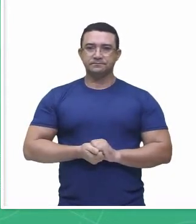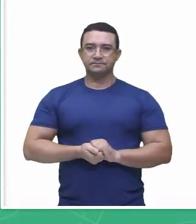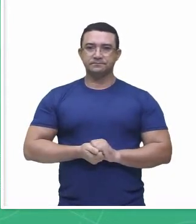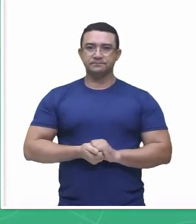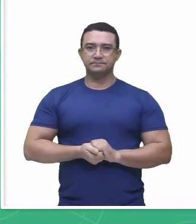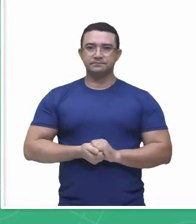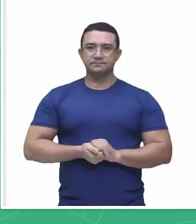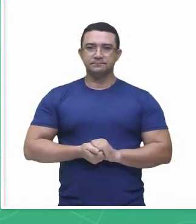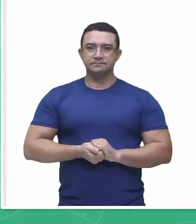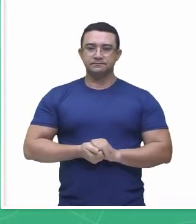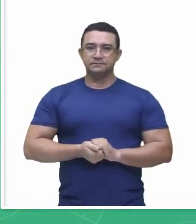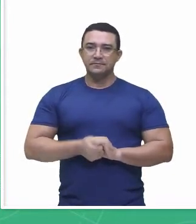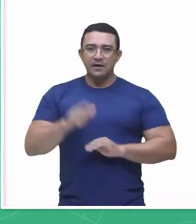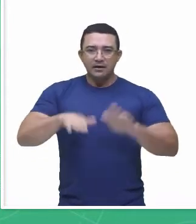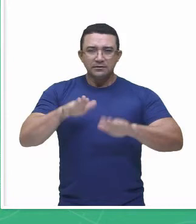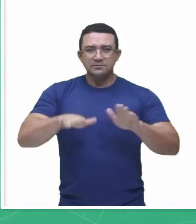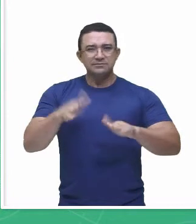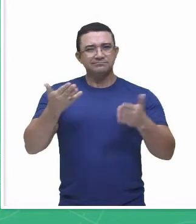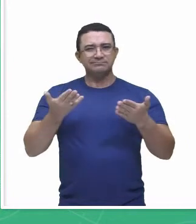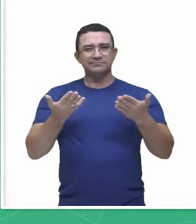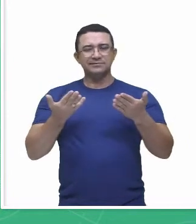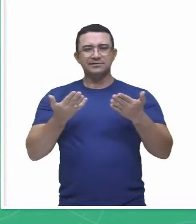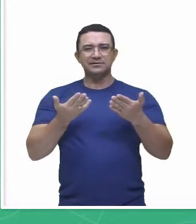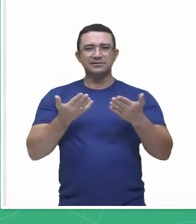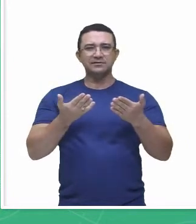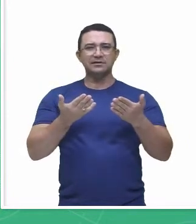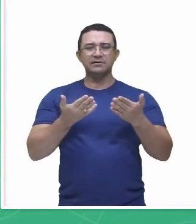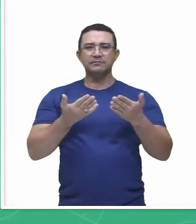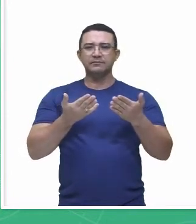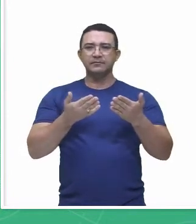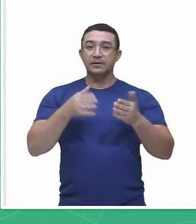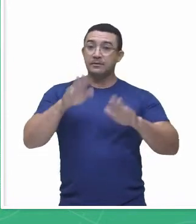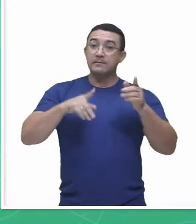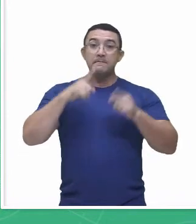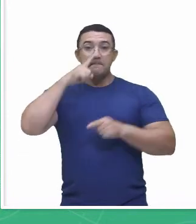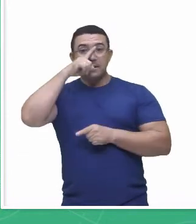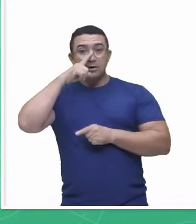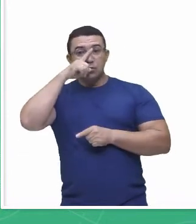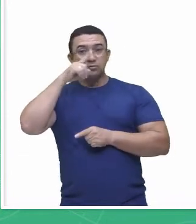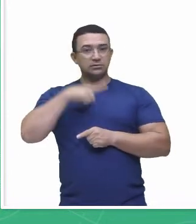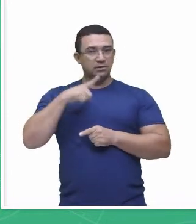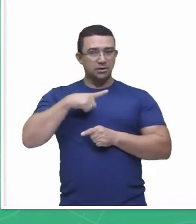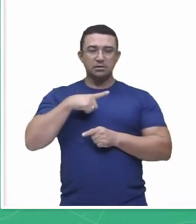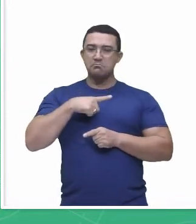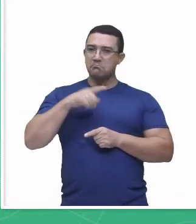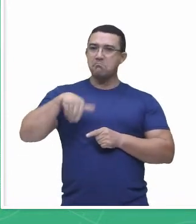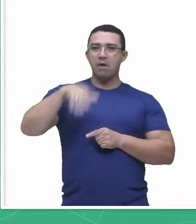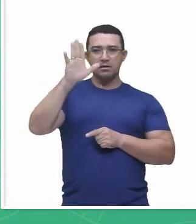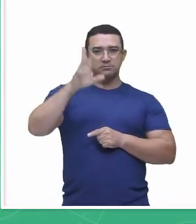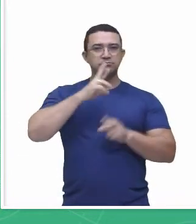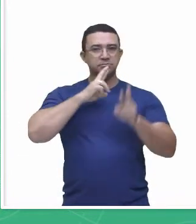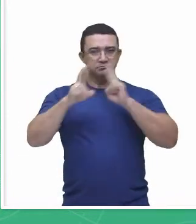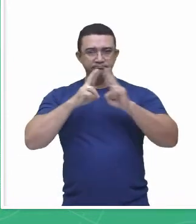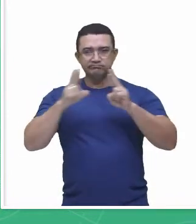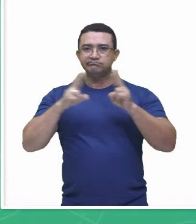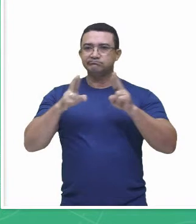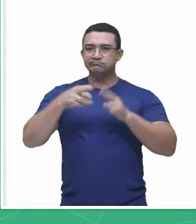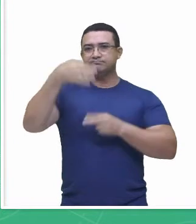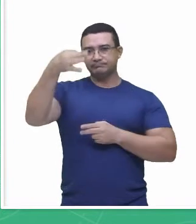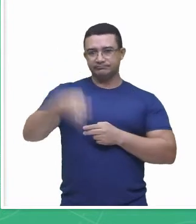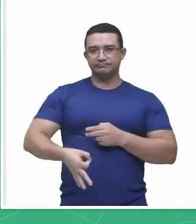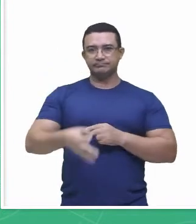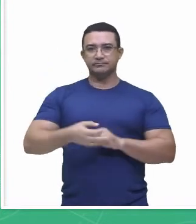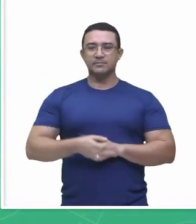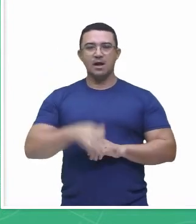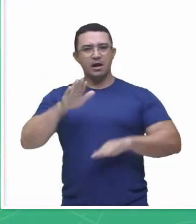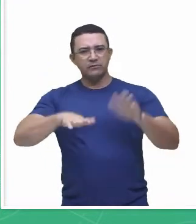assim, corre-se o risco de haver uma resposta, mais de uma resposta correta, tá? Então, é possível que essas questões, às vezes, né, contenham um